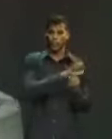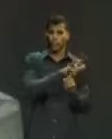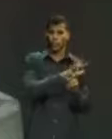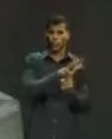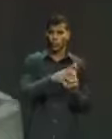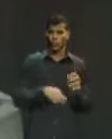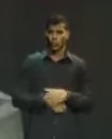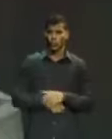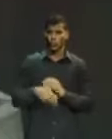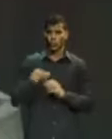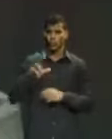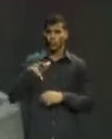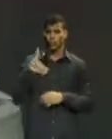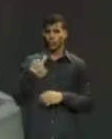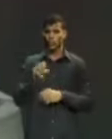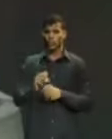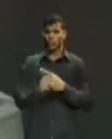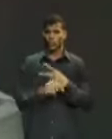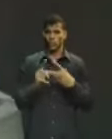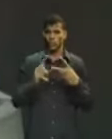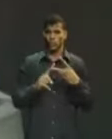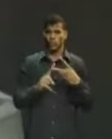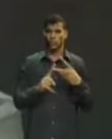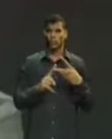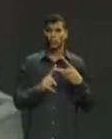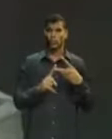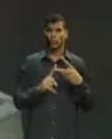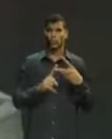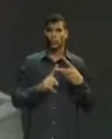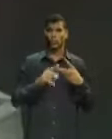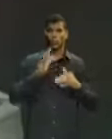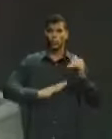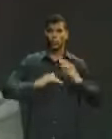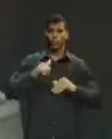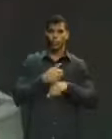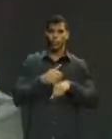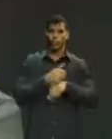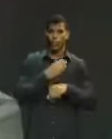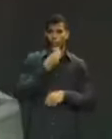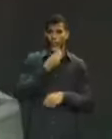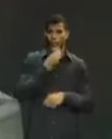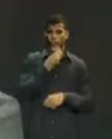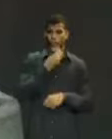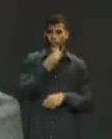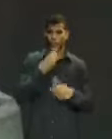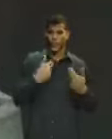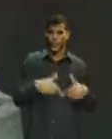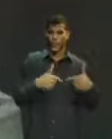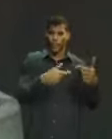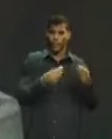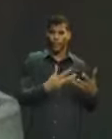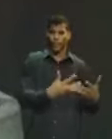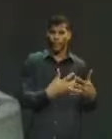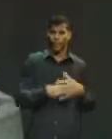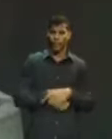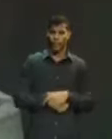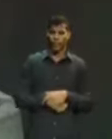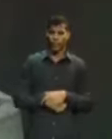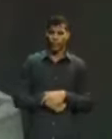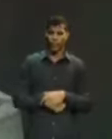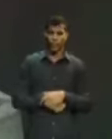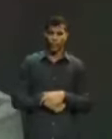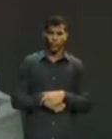de armas, a ausência de qualificação profissional e de oportunidades de trabalho e renda, a